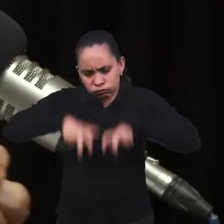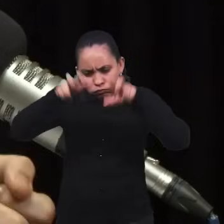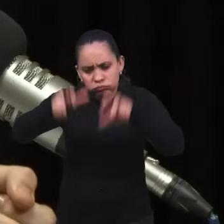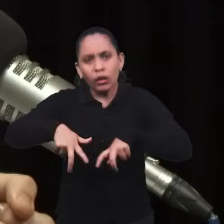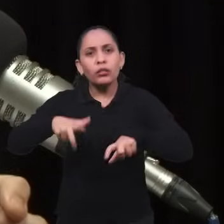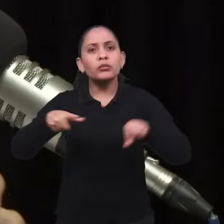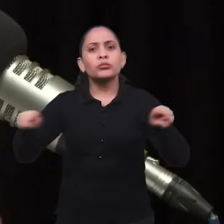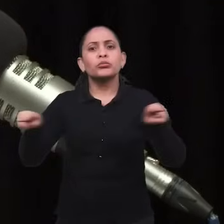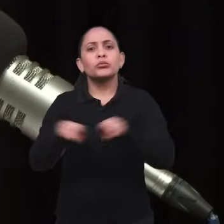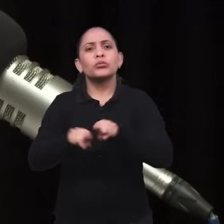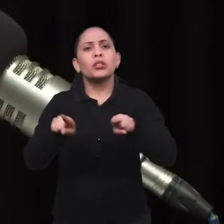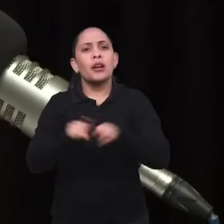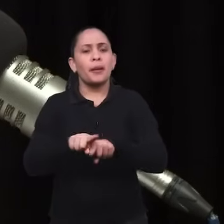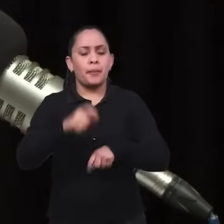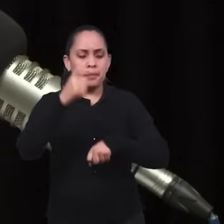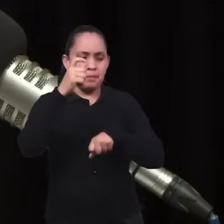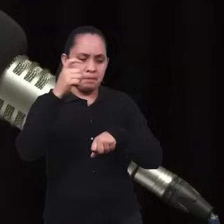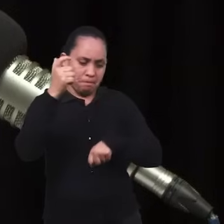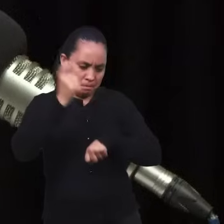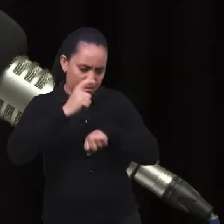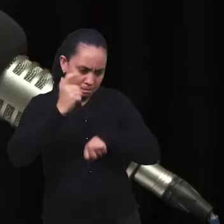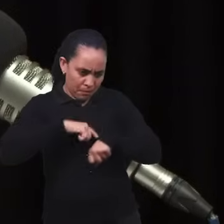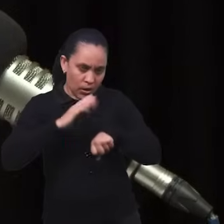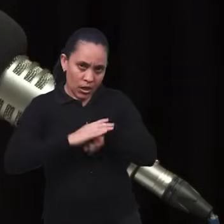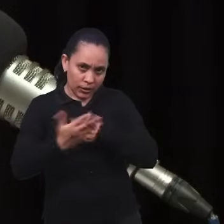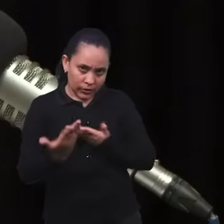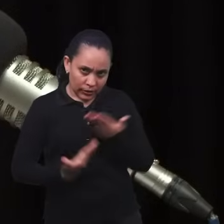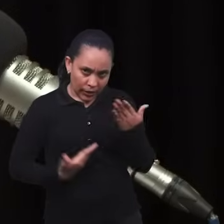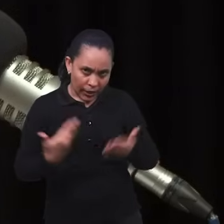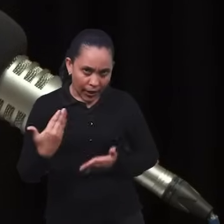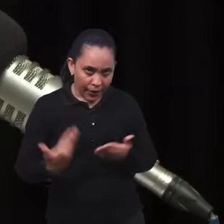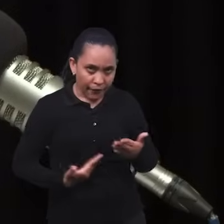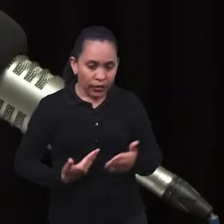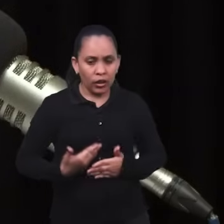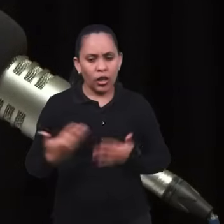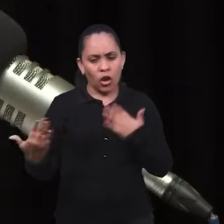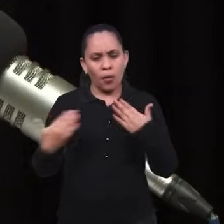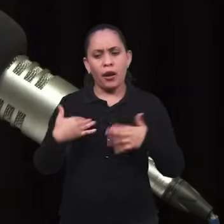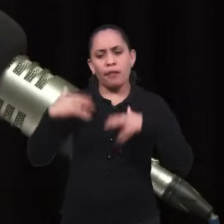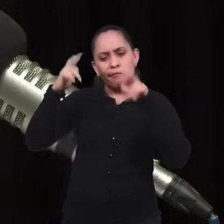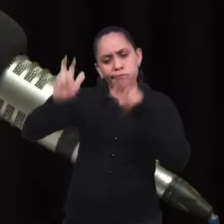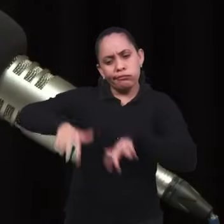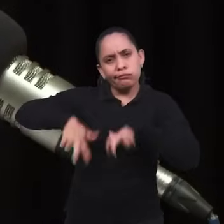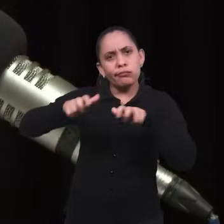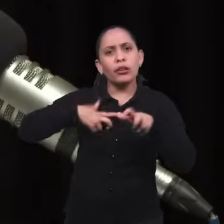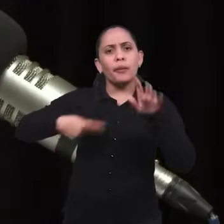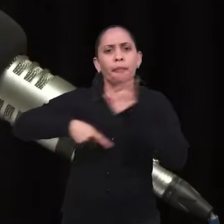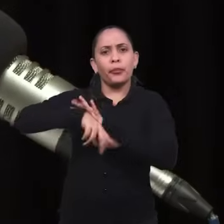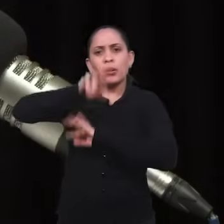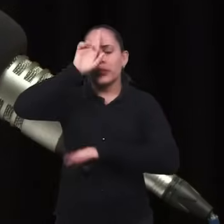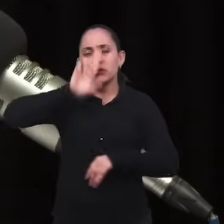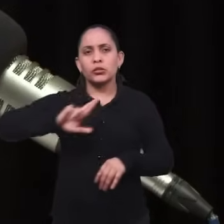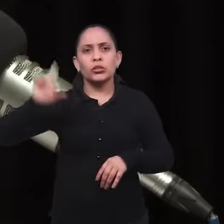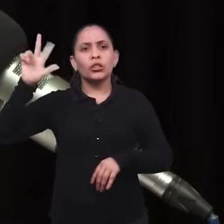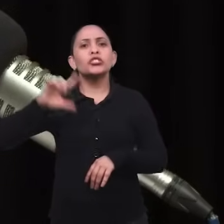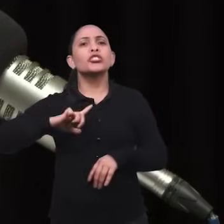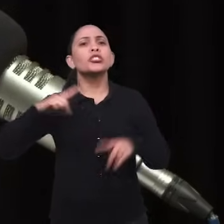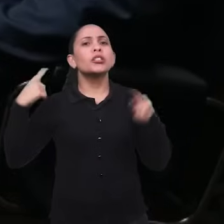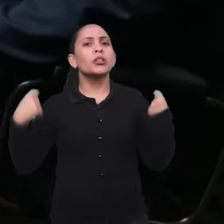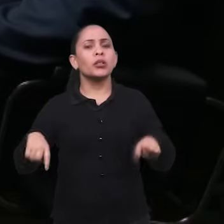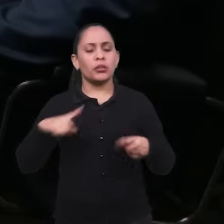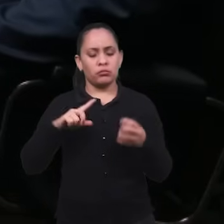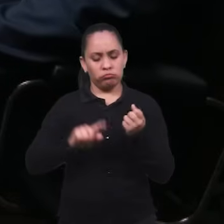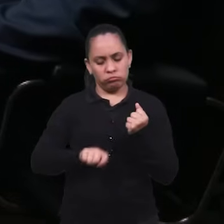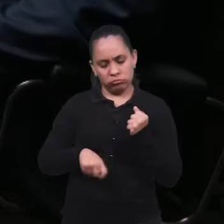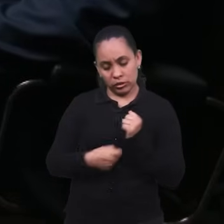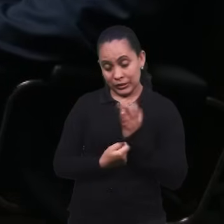lavrasseis com a minha novilha, quer dizer o seguinte, aquela que é minha serva, aquela que é minha novilha, que pertence ao Senhor,